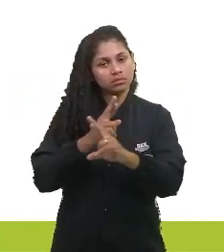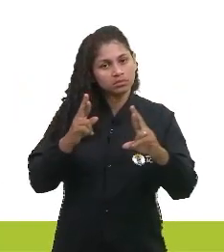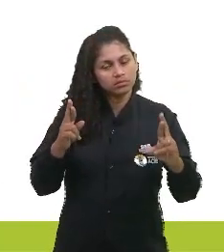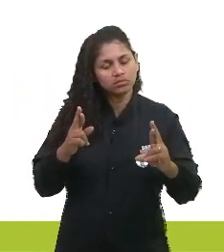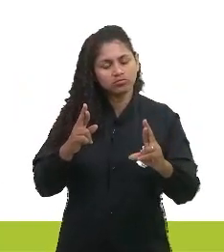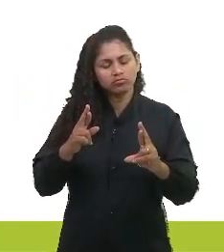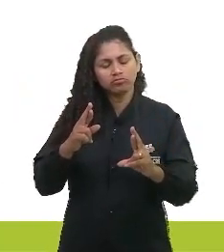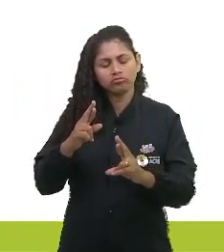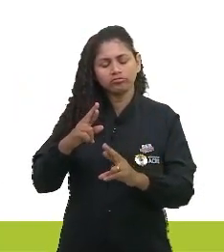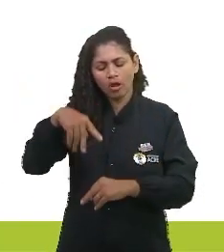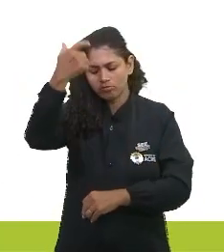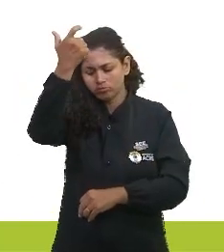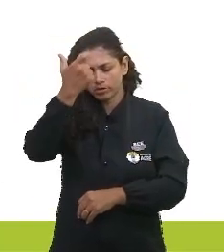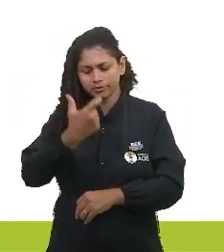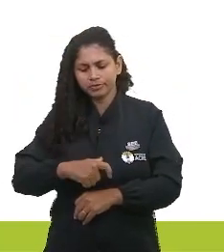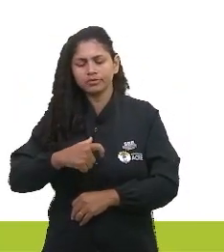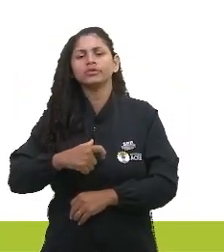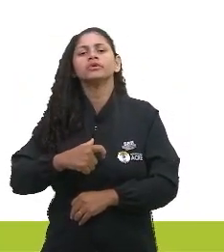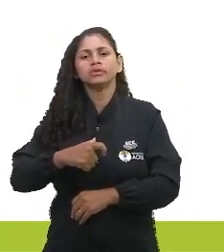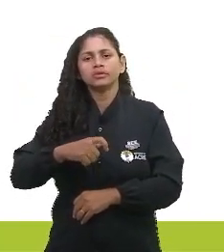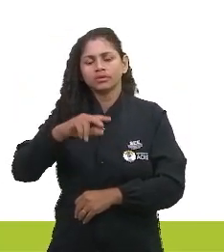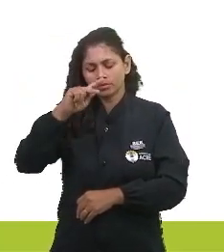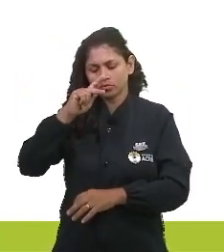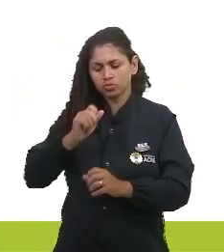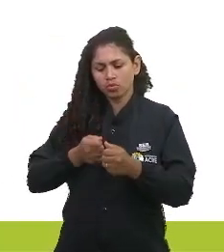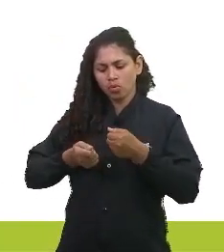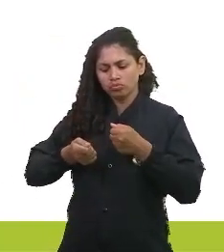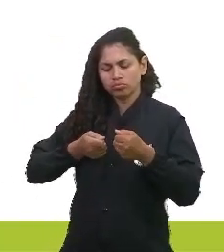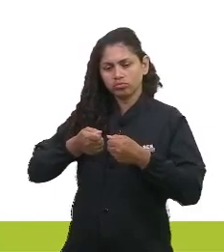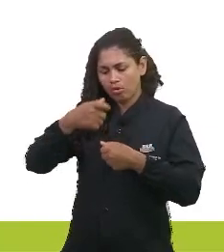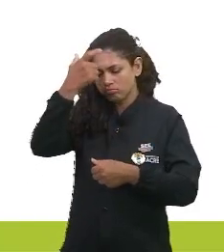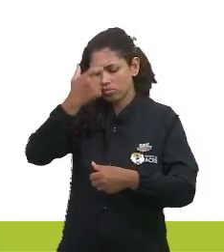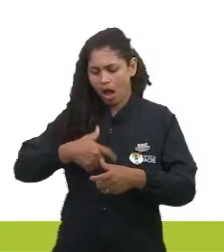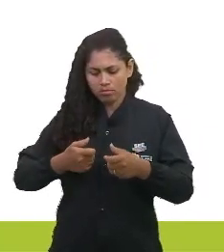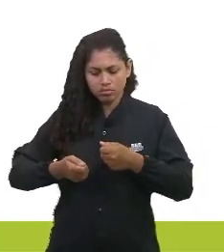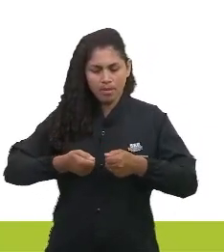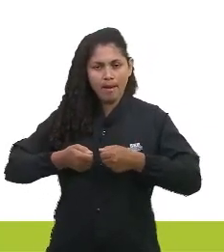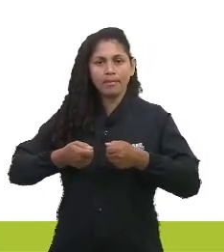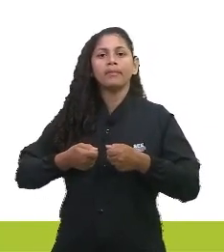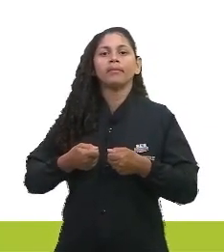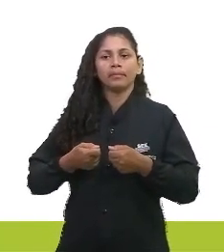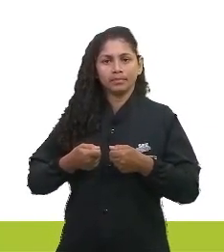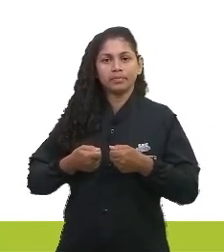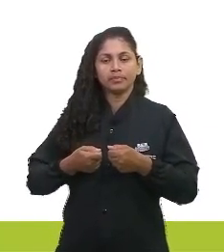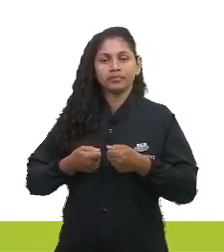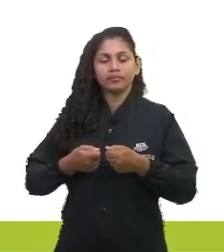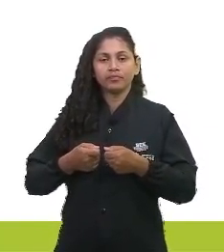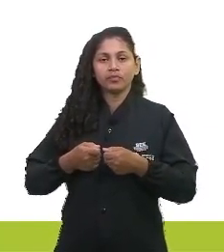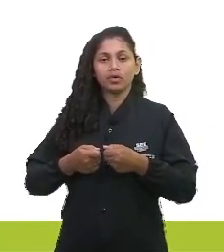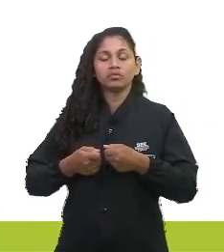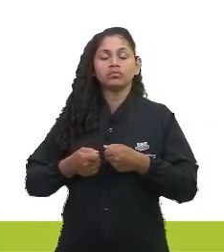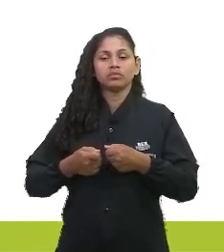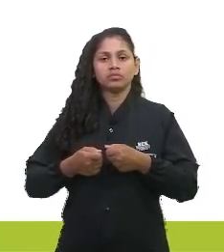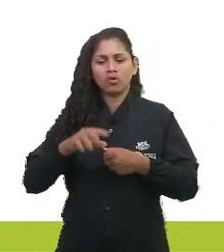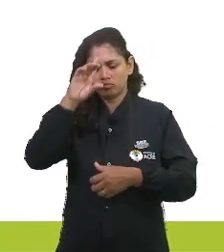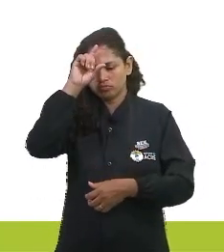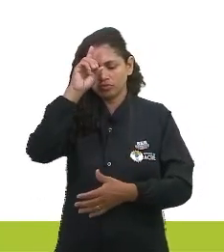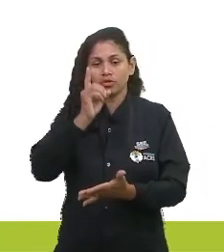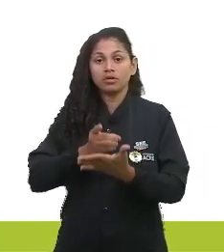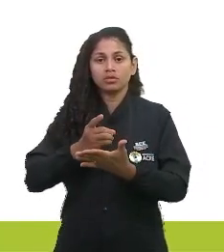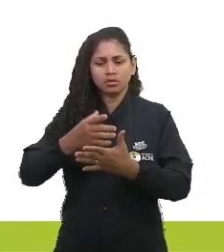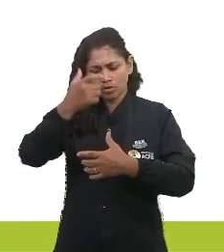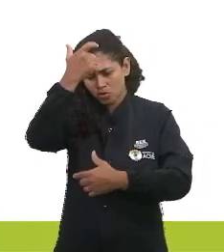à autodeterminação ou autogoverno, ao poder de decidir sobre si mesmo. Preconiza